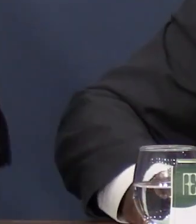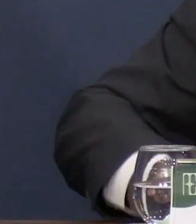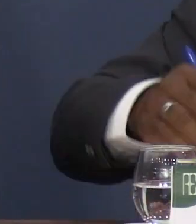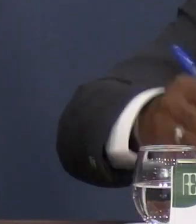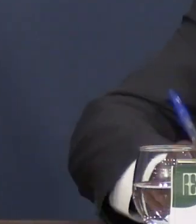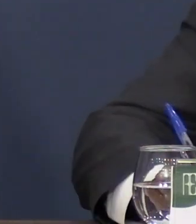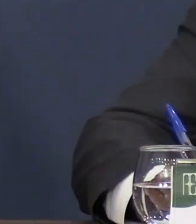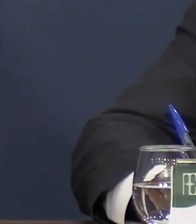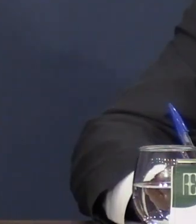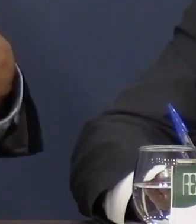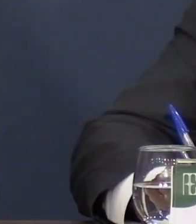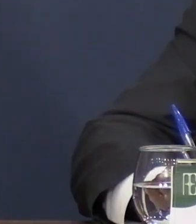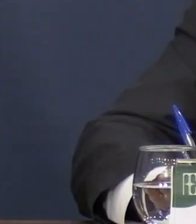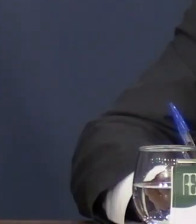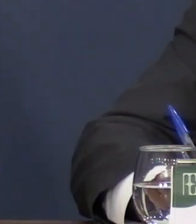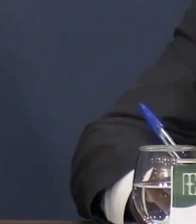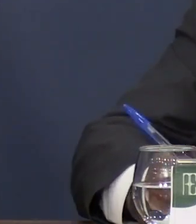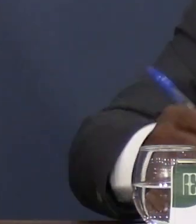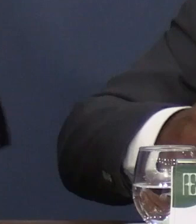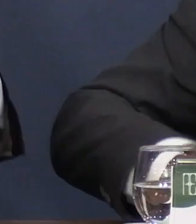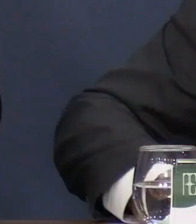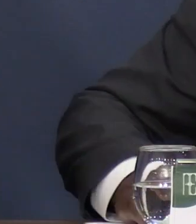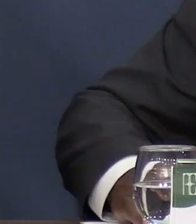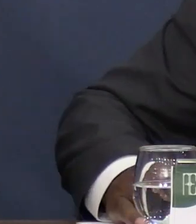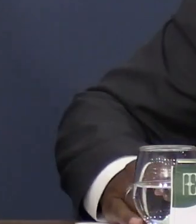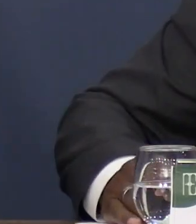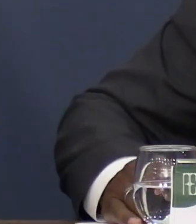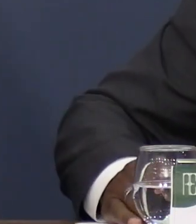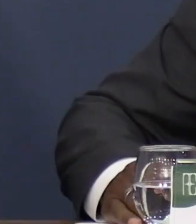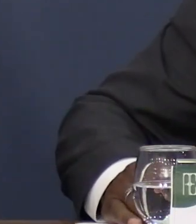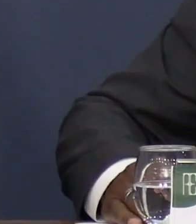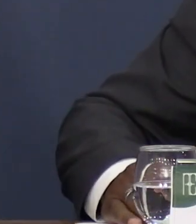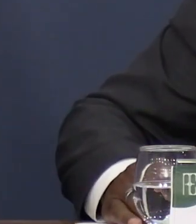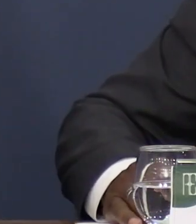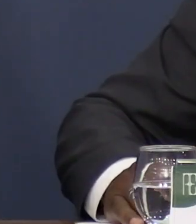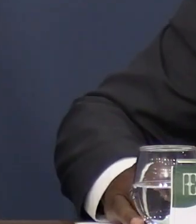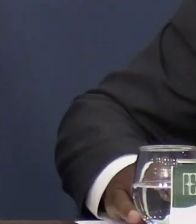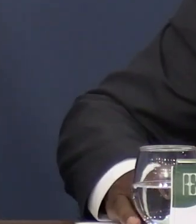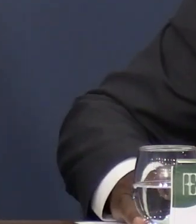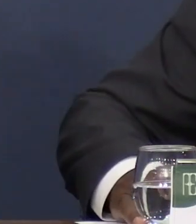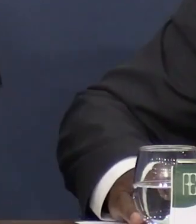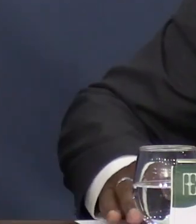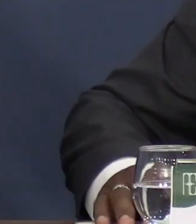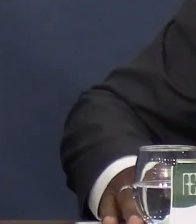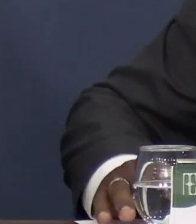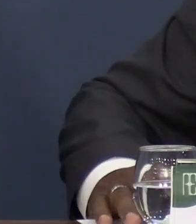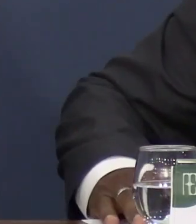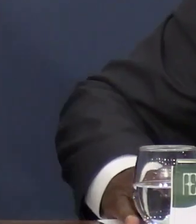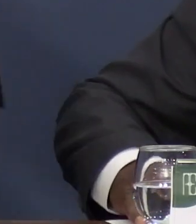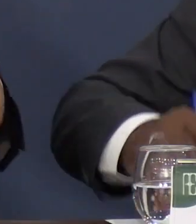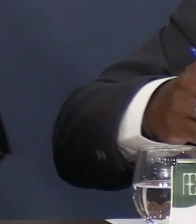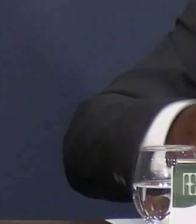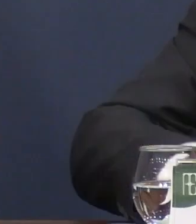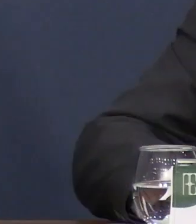E uma das grandes soluções para a desigualdade é a geração, a diminuição da pobreza,